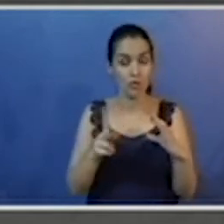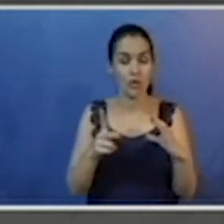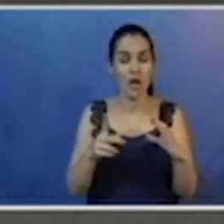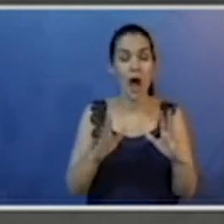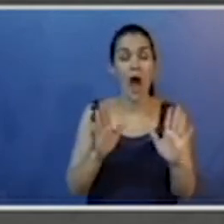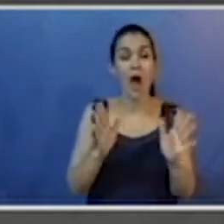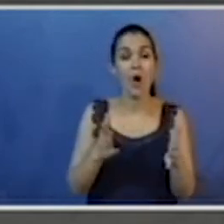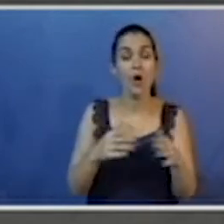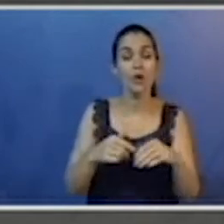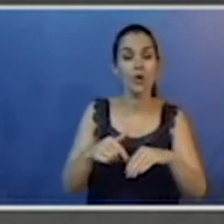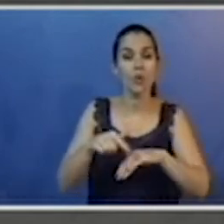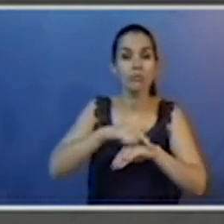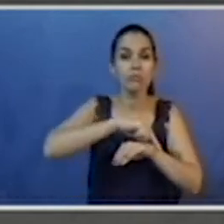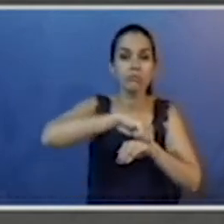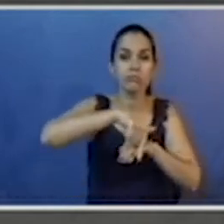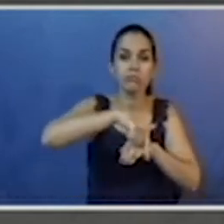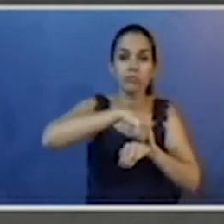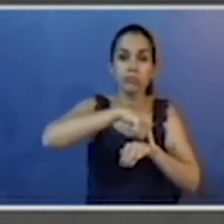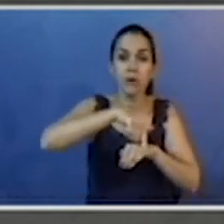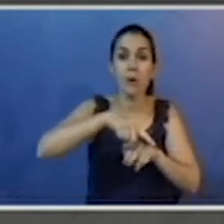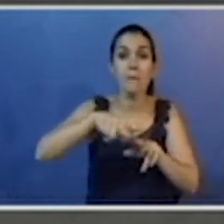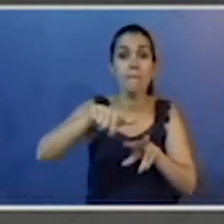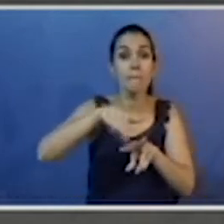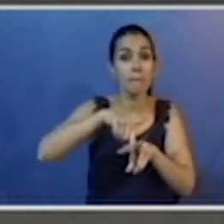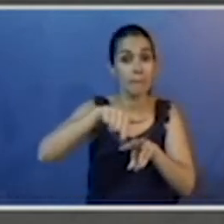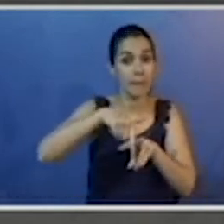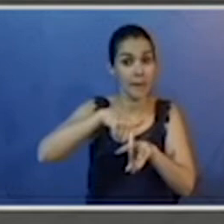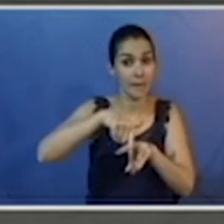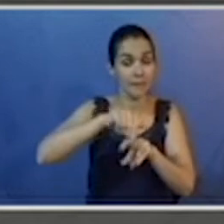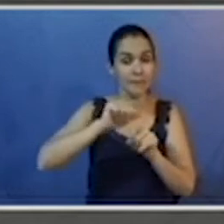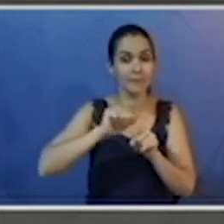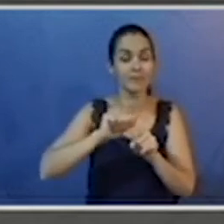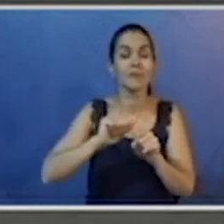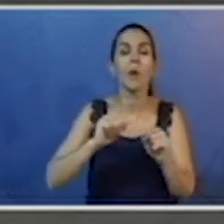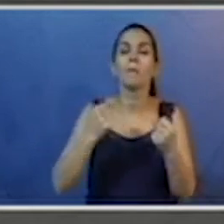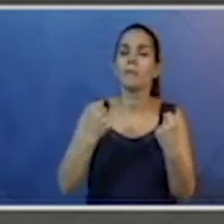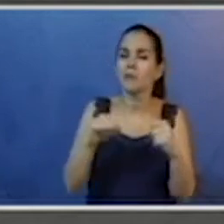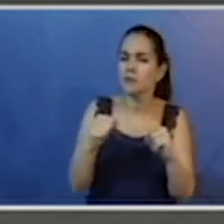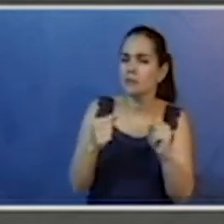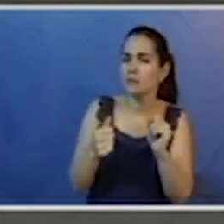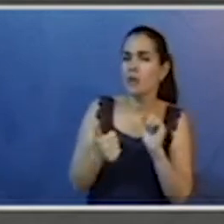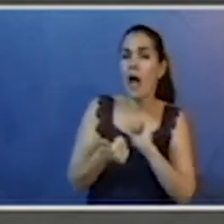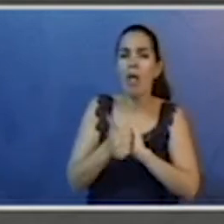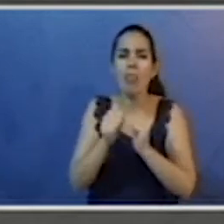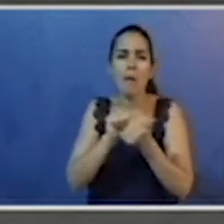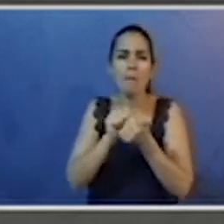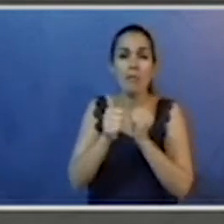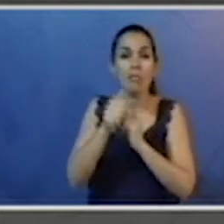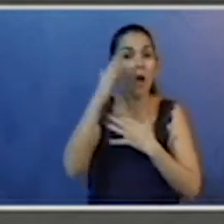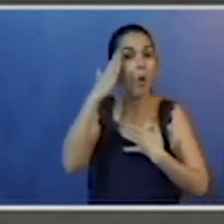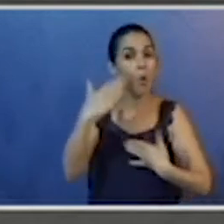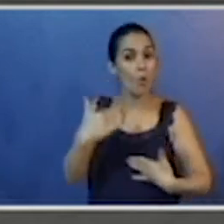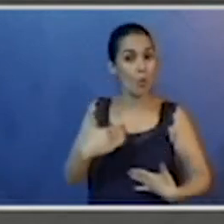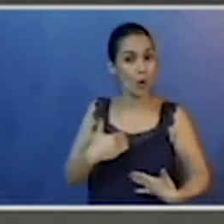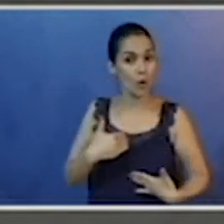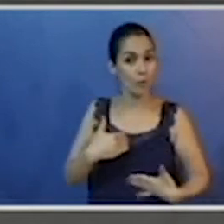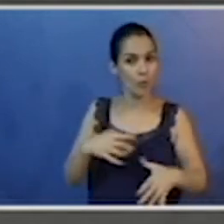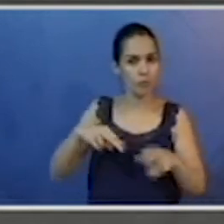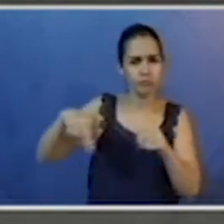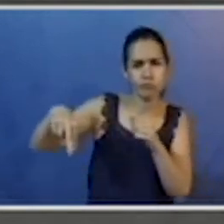fora do pé tá esse lado aqui do lado de fora mesma coisa tem que ir adaptando Meu Corpo Um